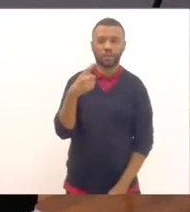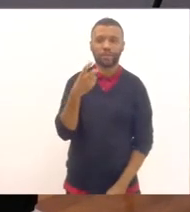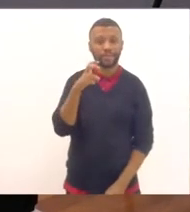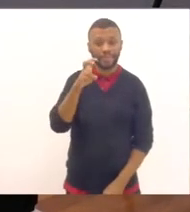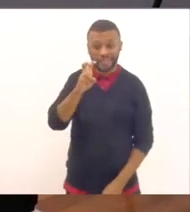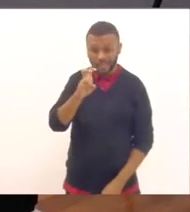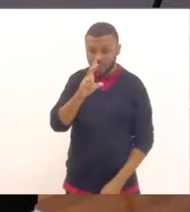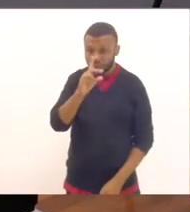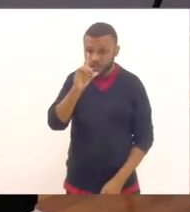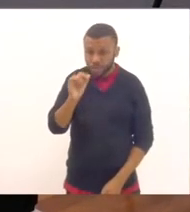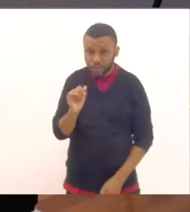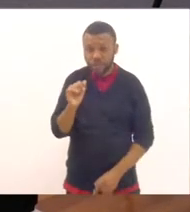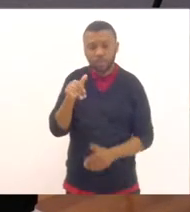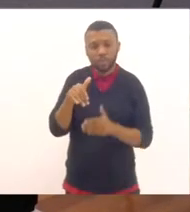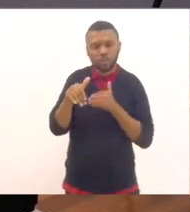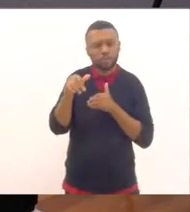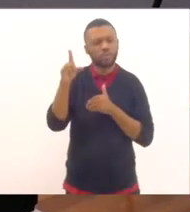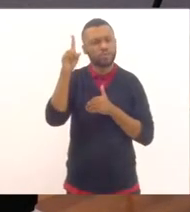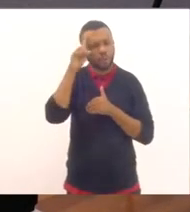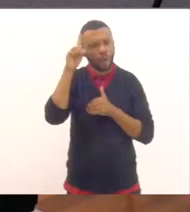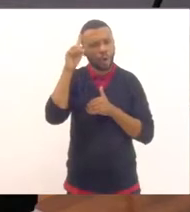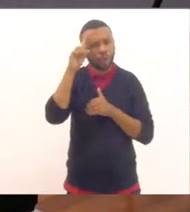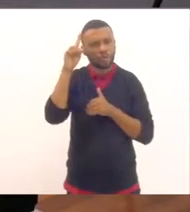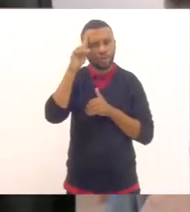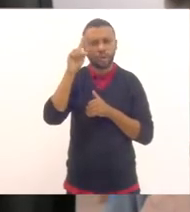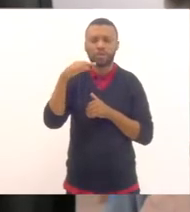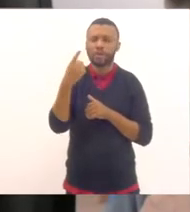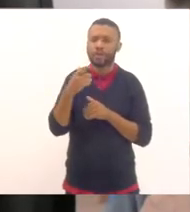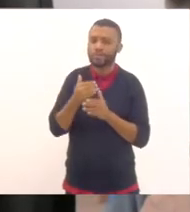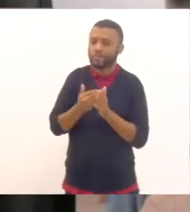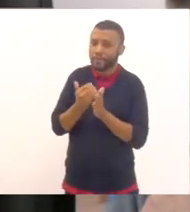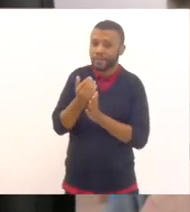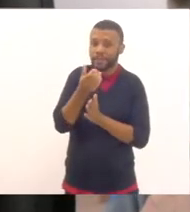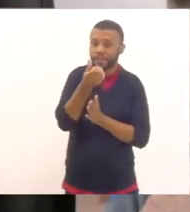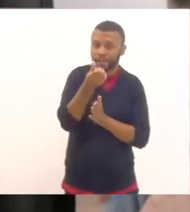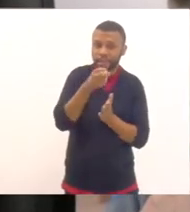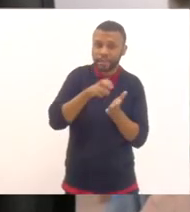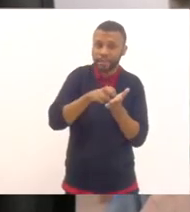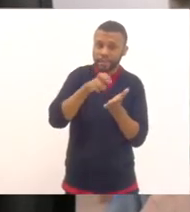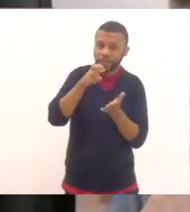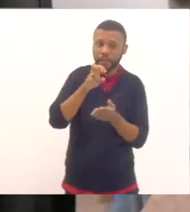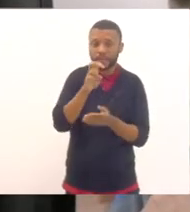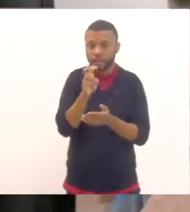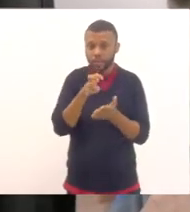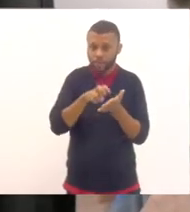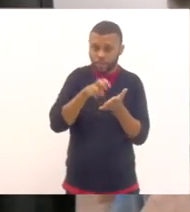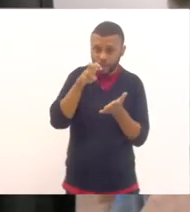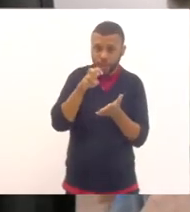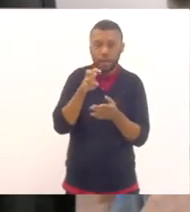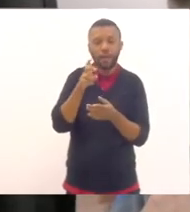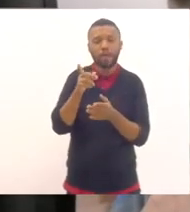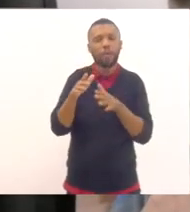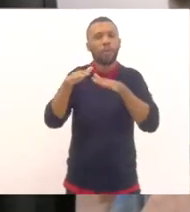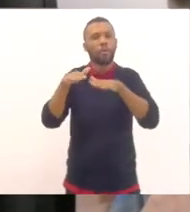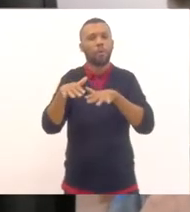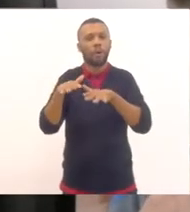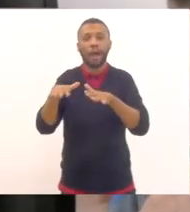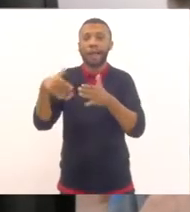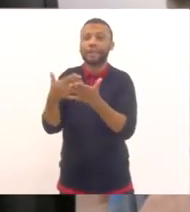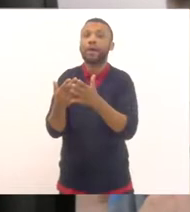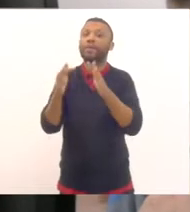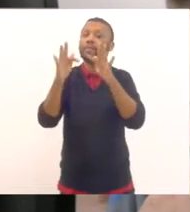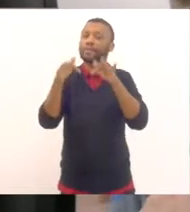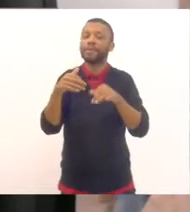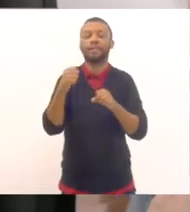então todos os dias a gente entrar nas 6 horas da manhã 5 horas da manhã permanecia lá até o término das obras